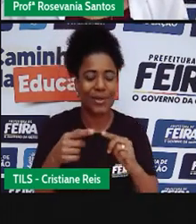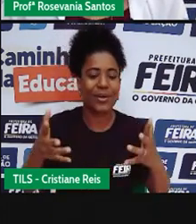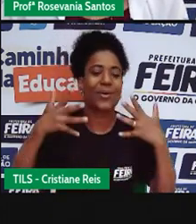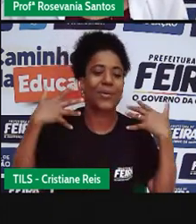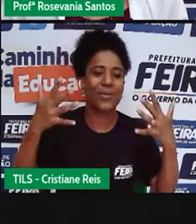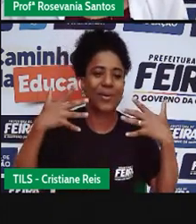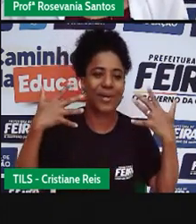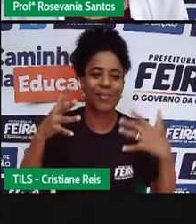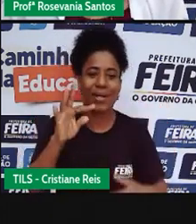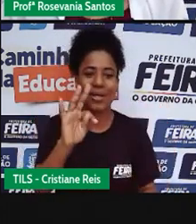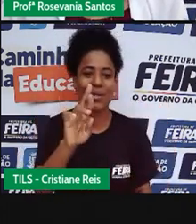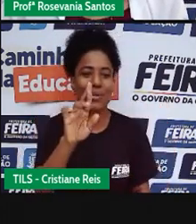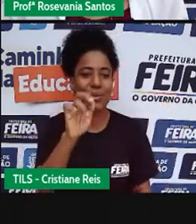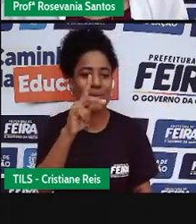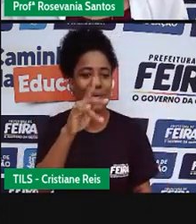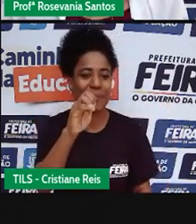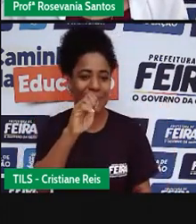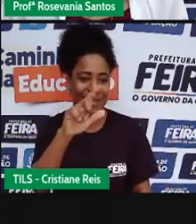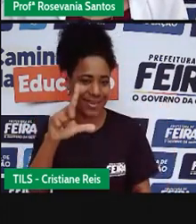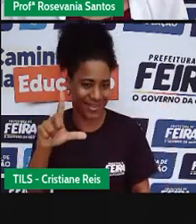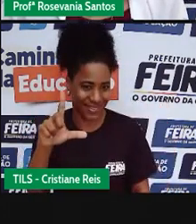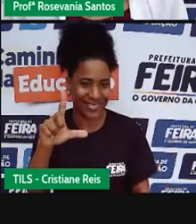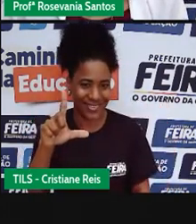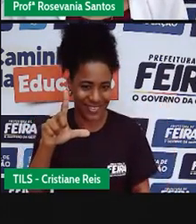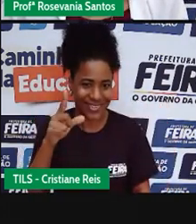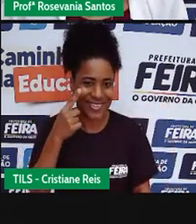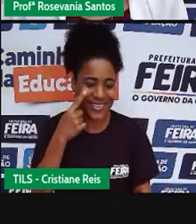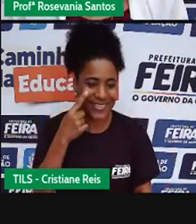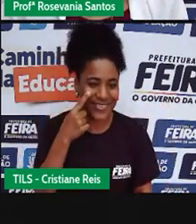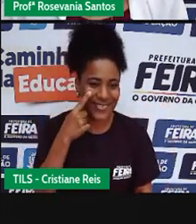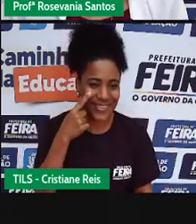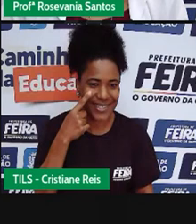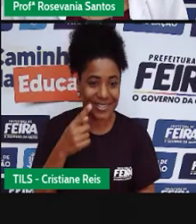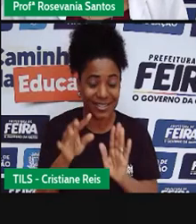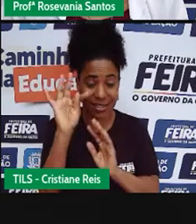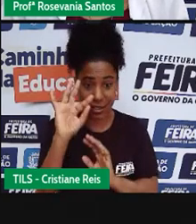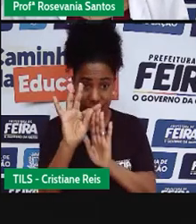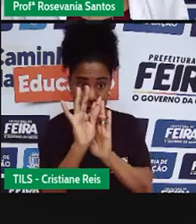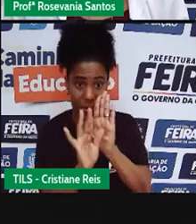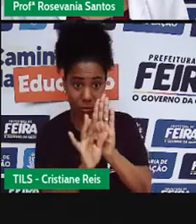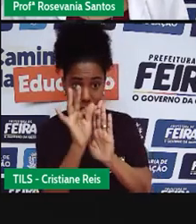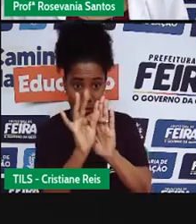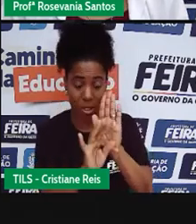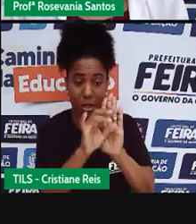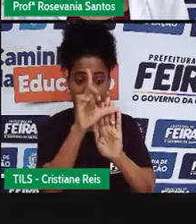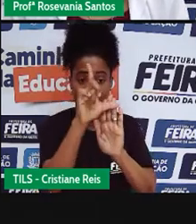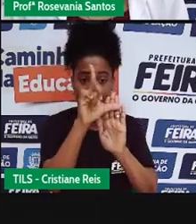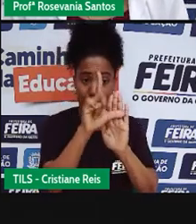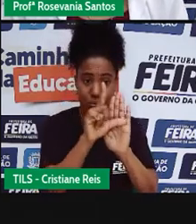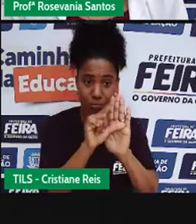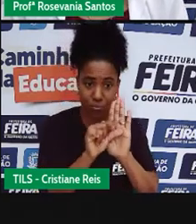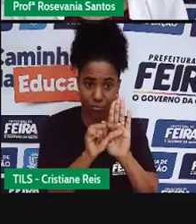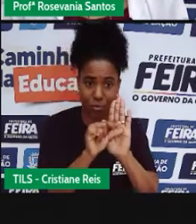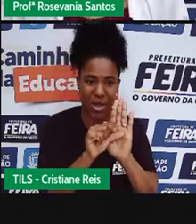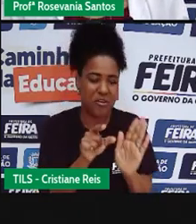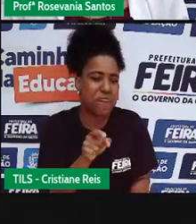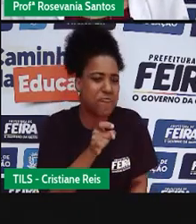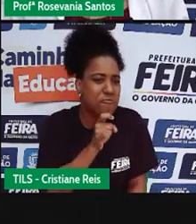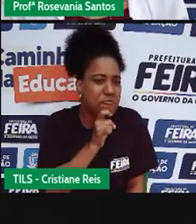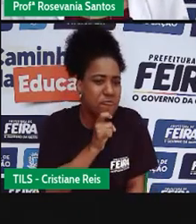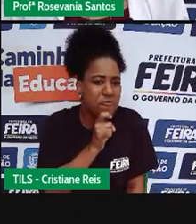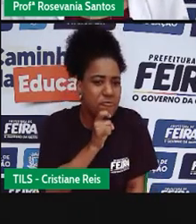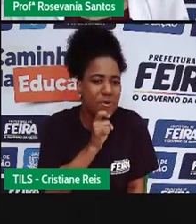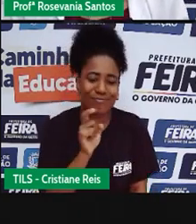A mesma coisa, ó, cai um pouco aqui a temperatura, mas é pouca coisa, não, você não vai observar aquele frio.